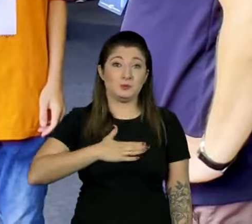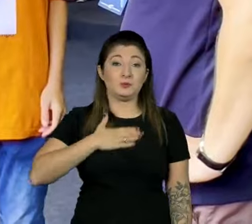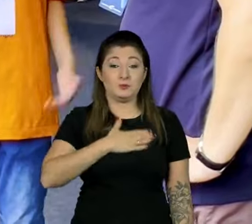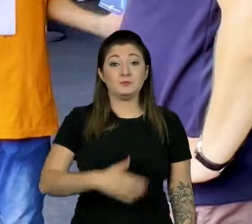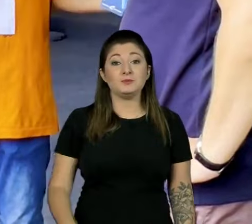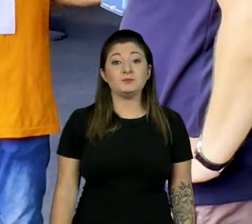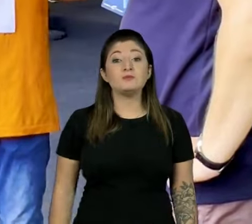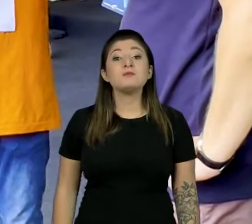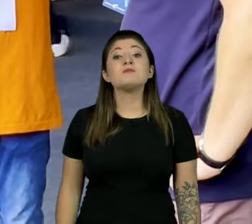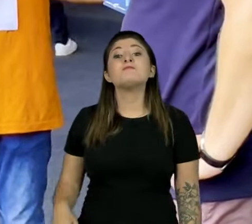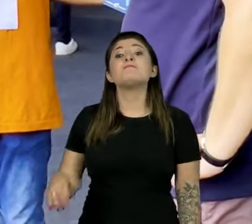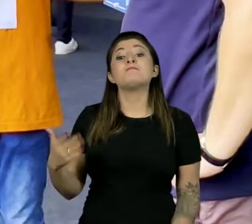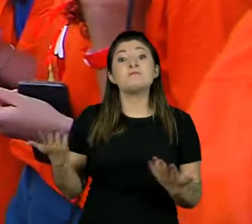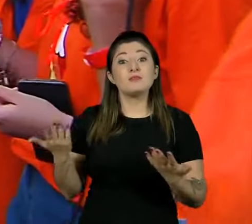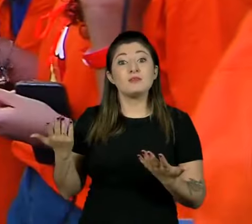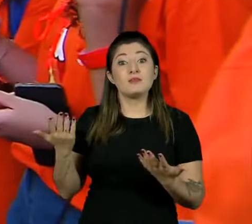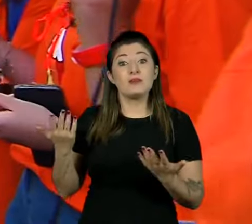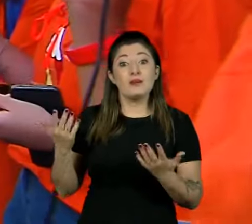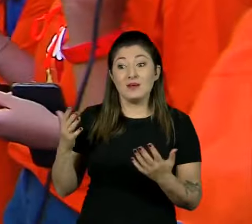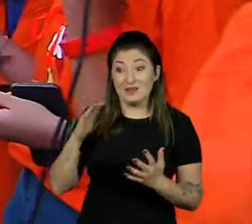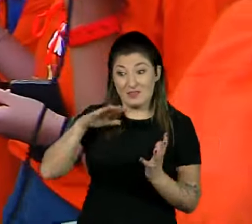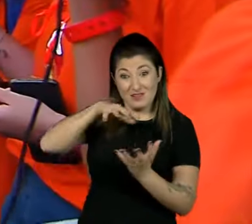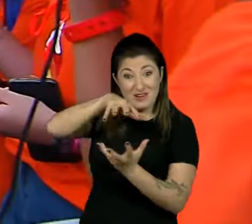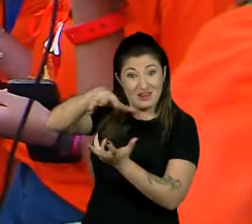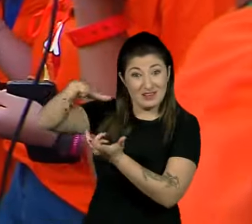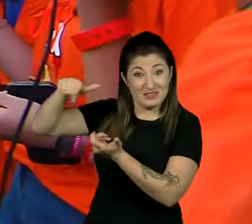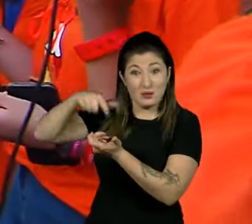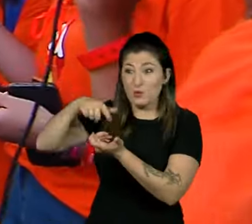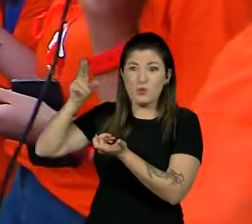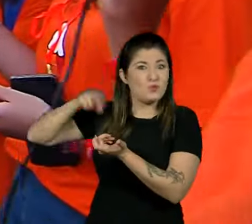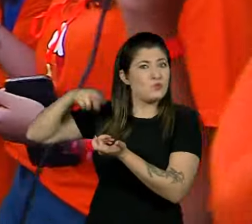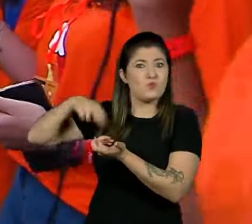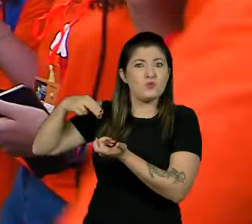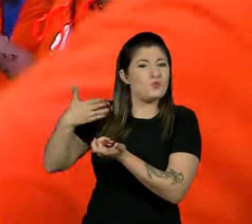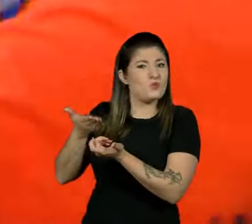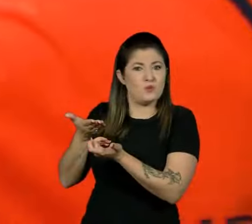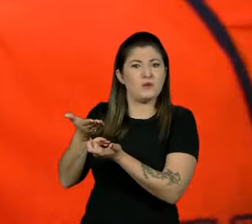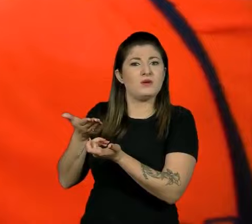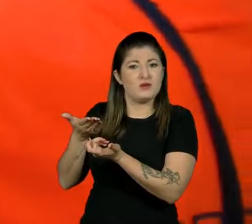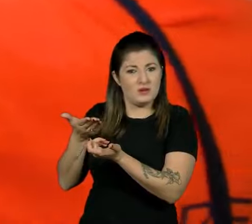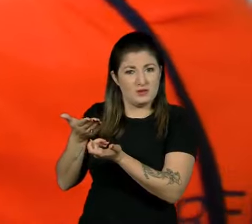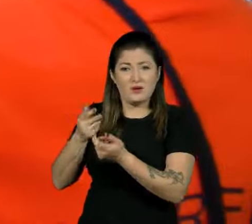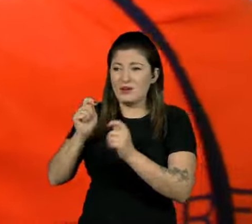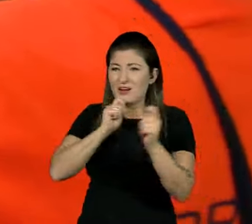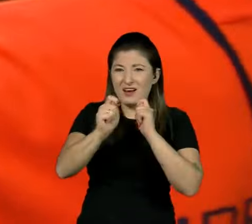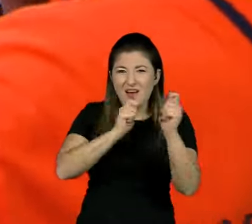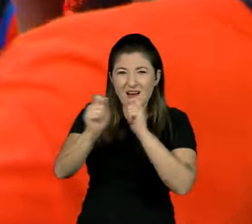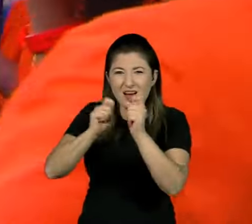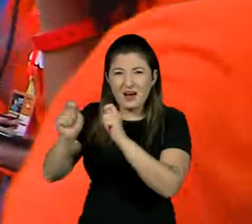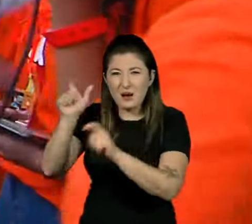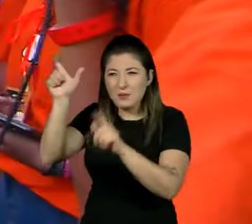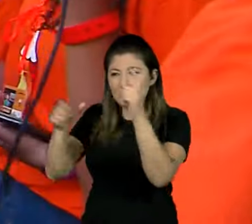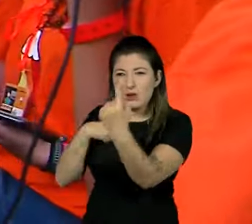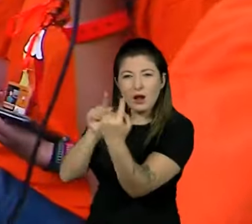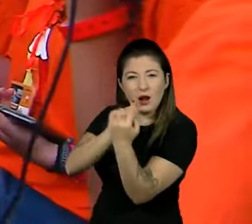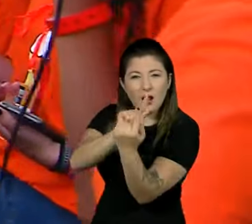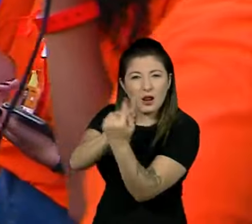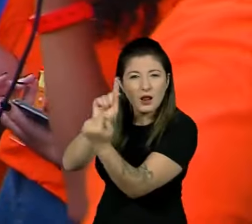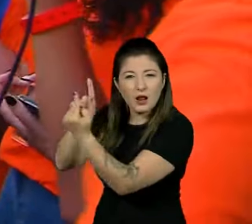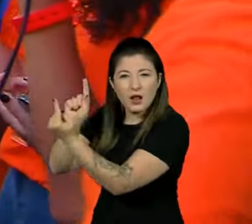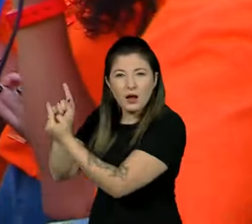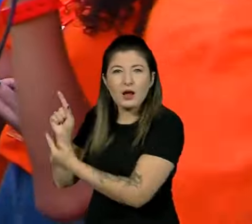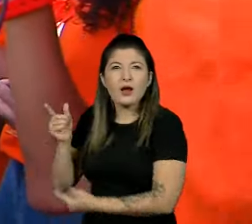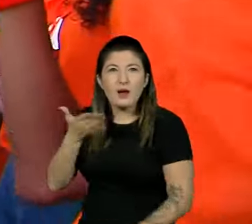cobertura internacional. Yes. E o papel de vocês lá dentro como repórter, entrevistador, o que vocês acham? Melhorou, não melhorou? E